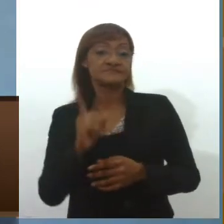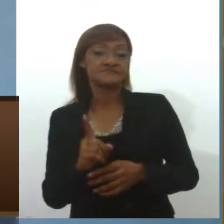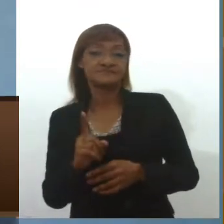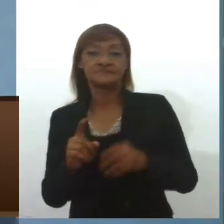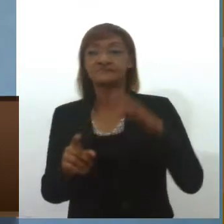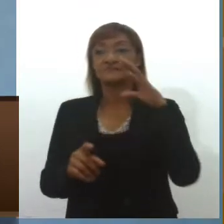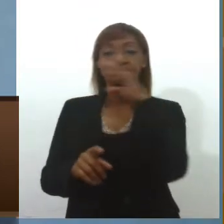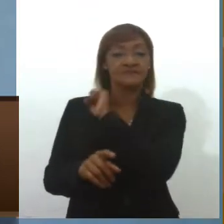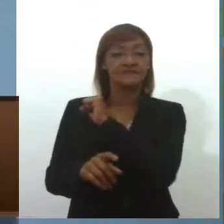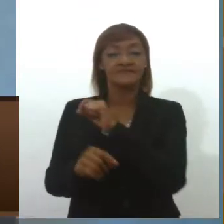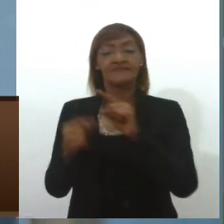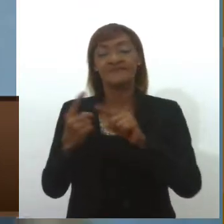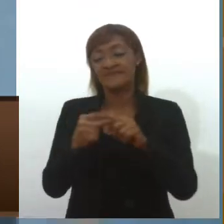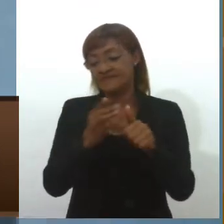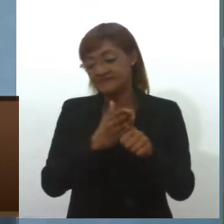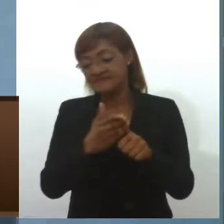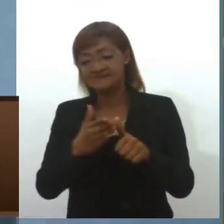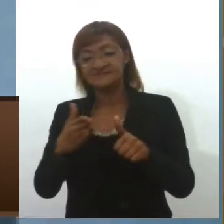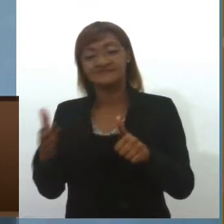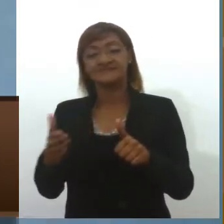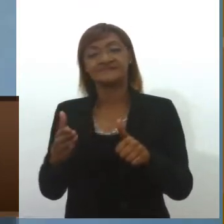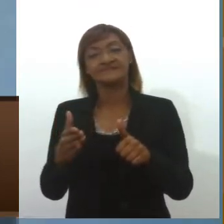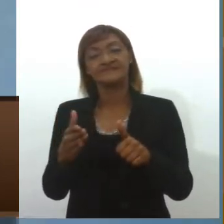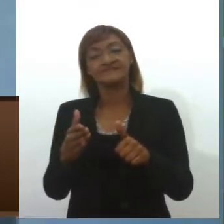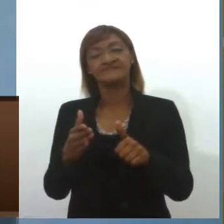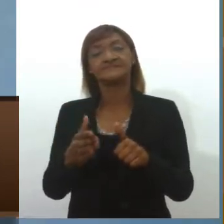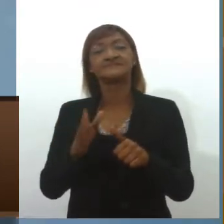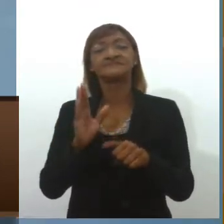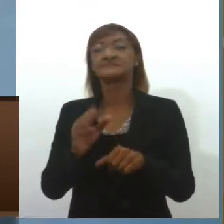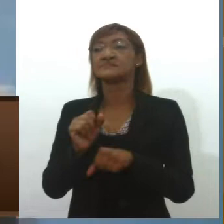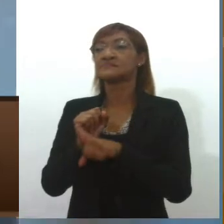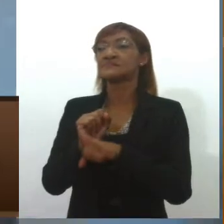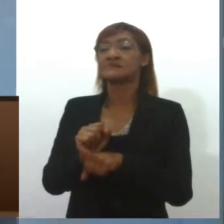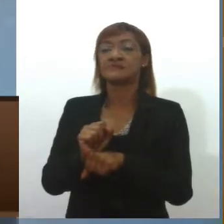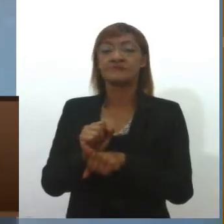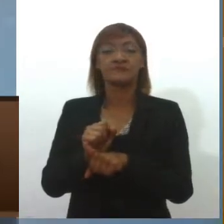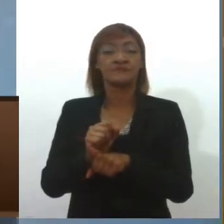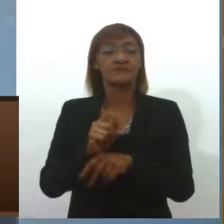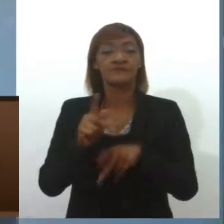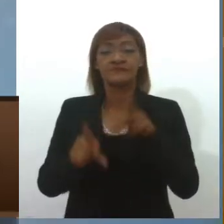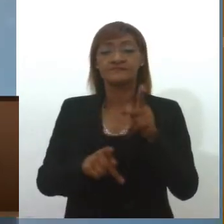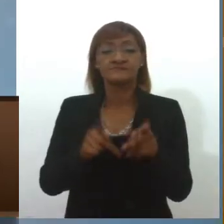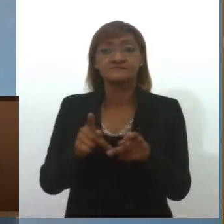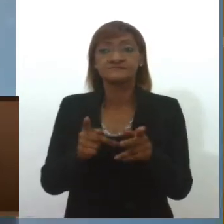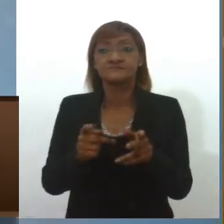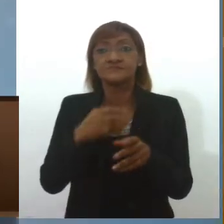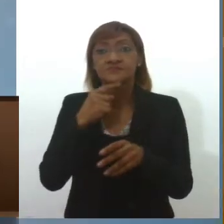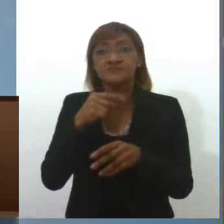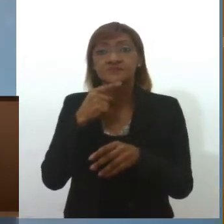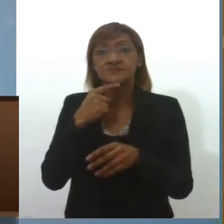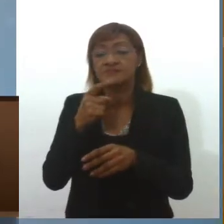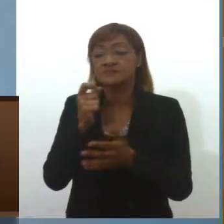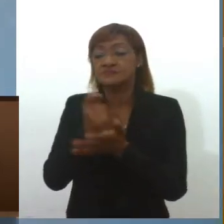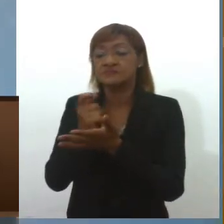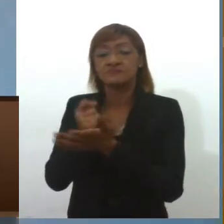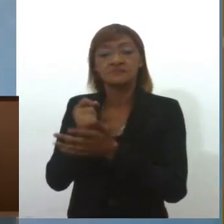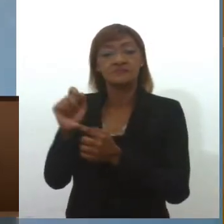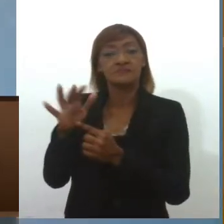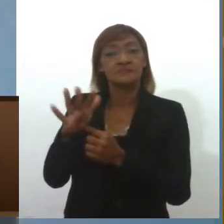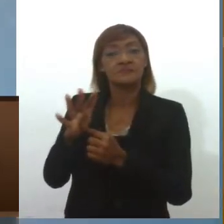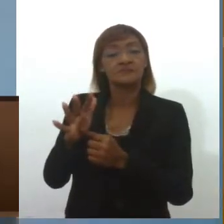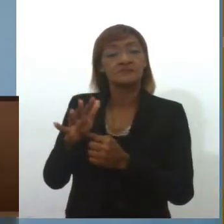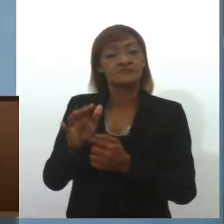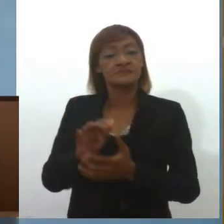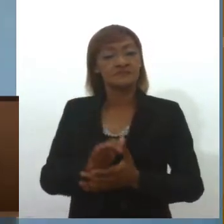nossa demanda, porque nossa demanda já está freada. As pessoas não estão conseguindo nem consumir cesta básica. Então, agora,